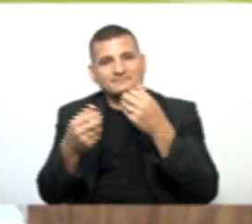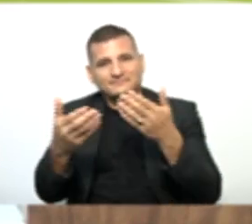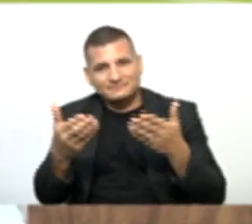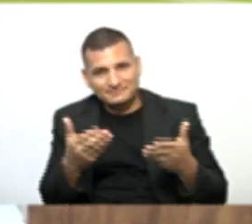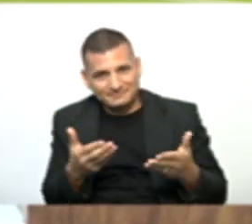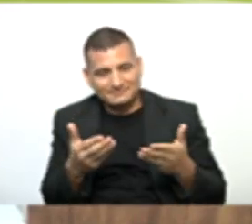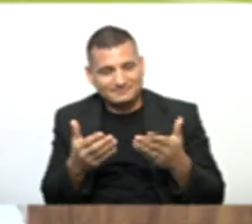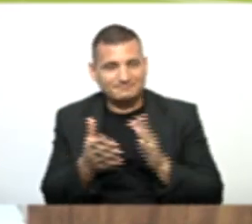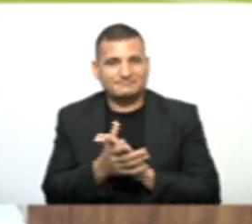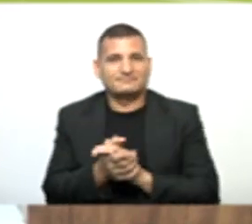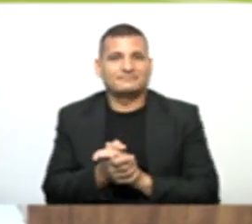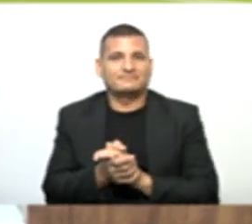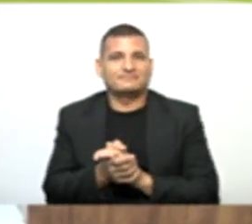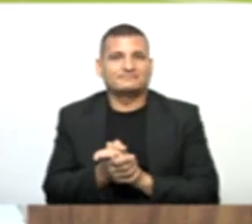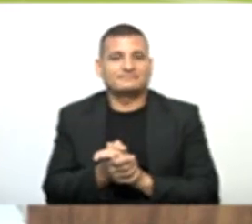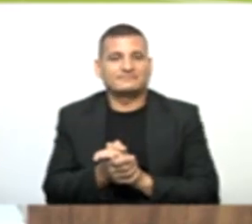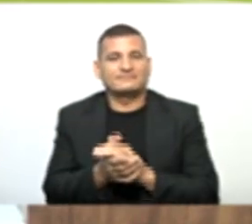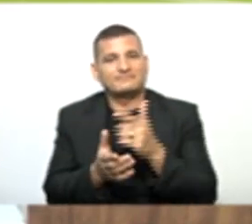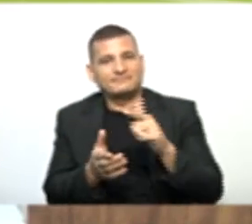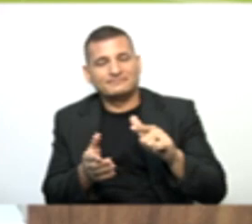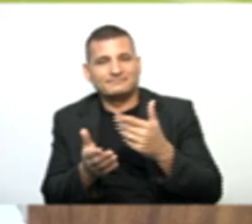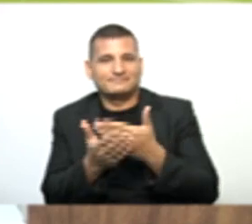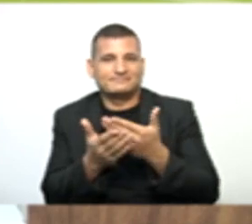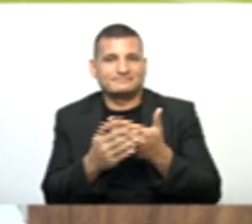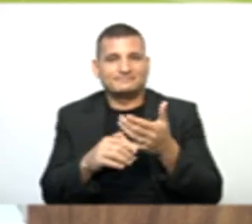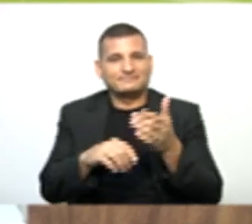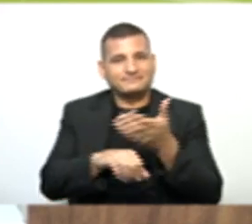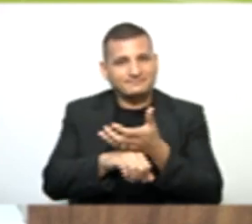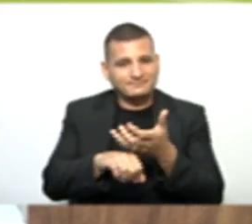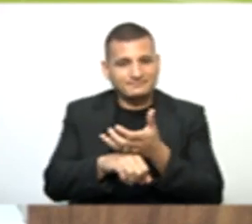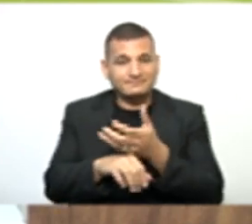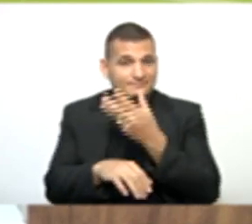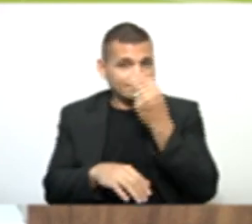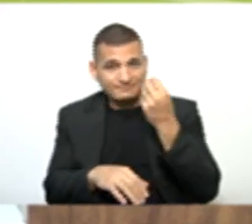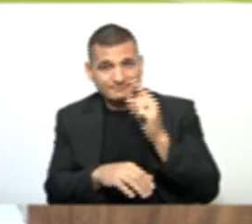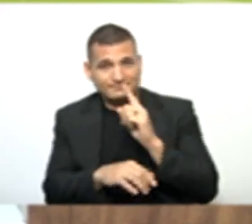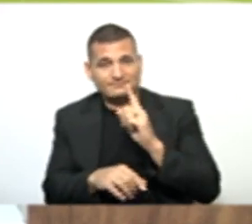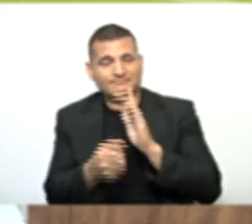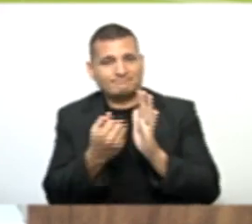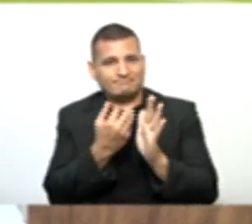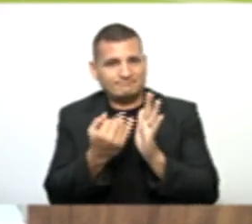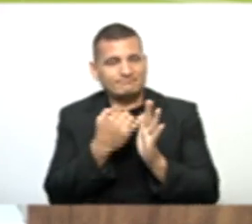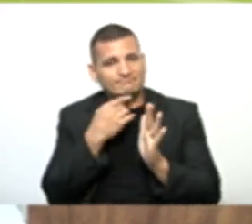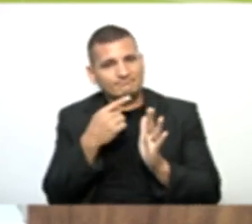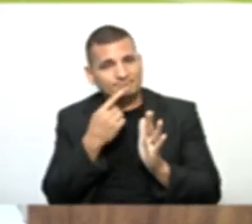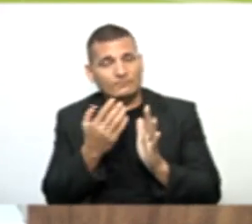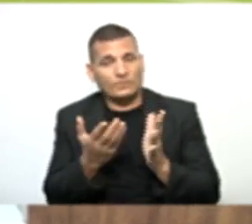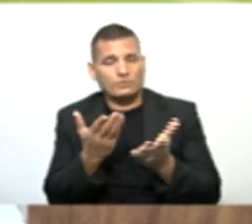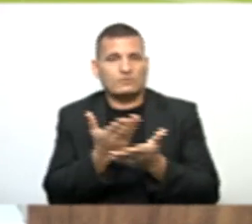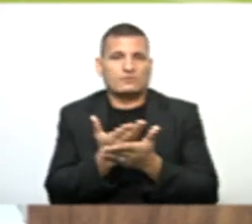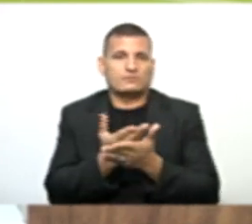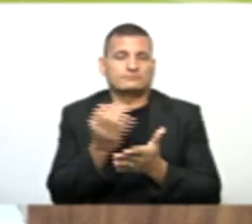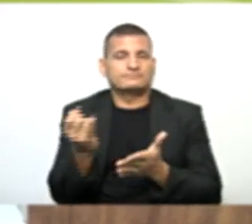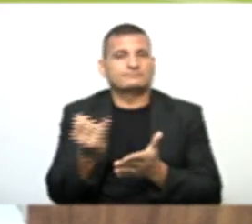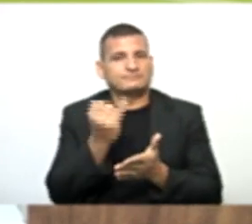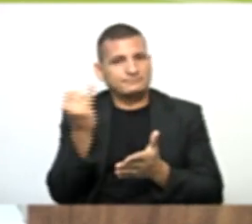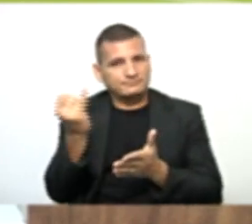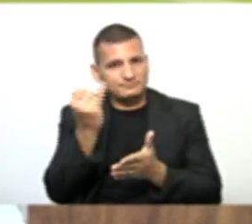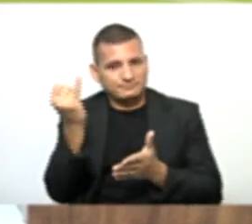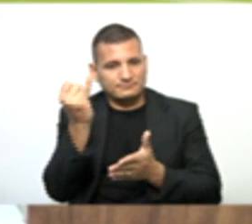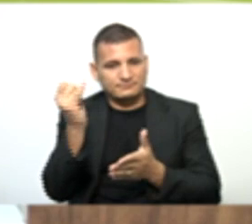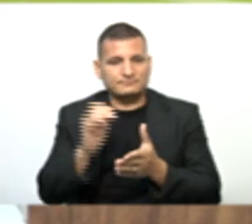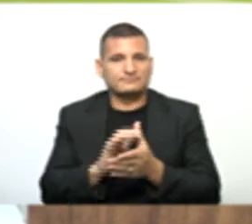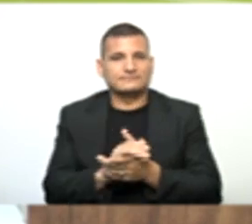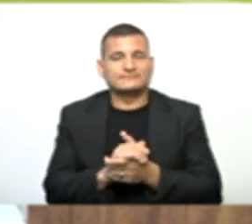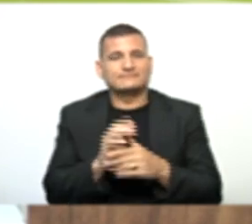da disciplina aí. Não esqueça de mandar as dúvidas, essa aula é muito importante, porque